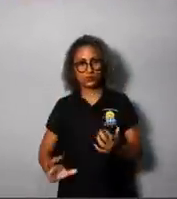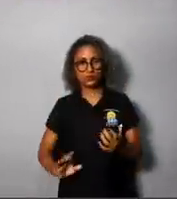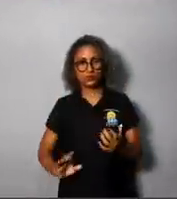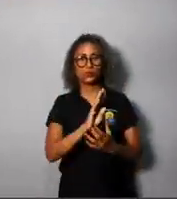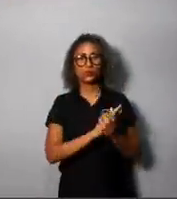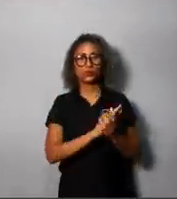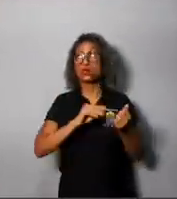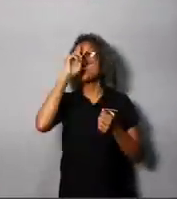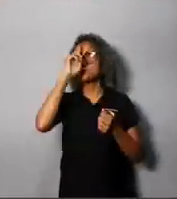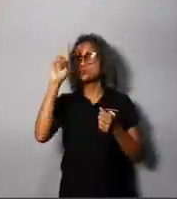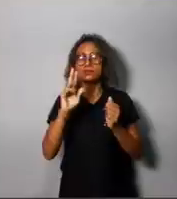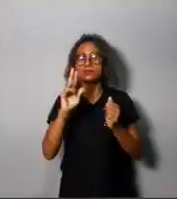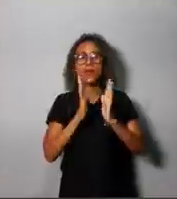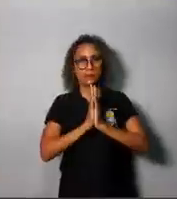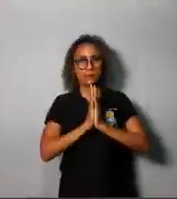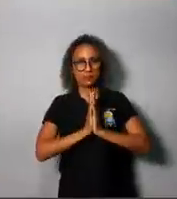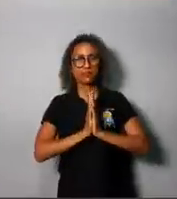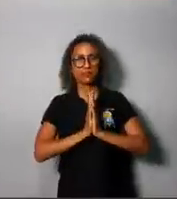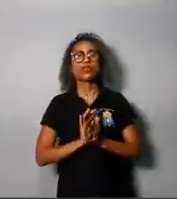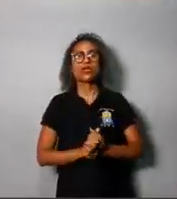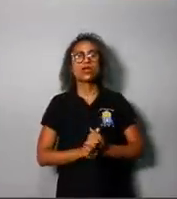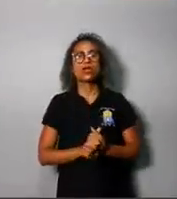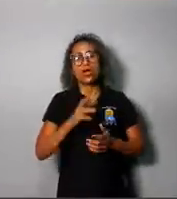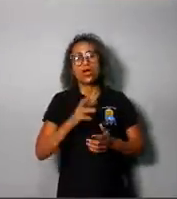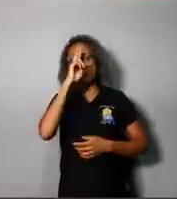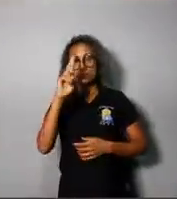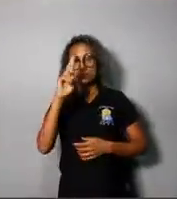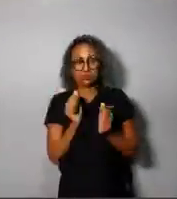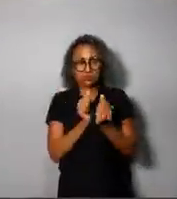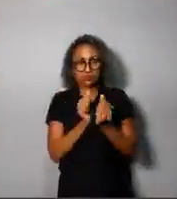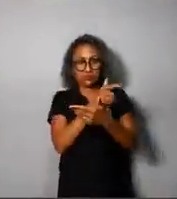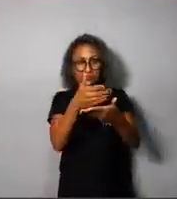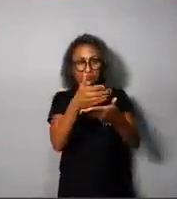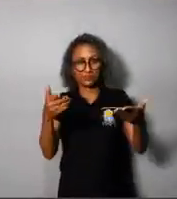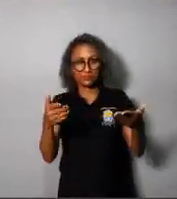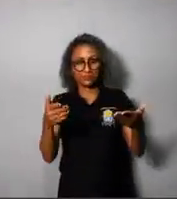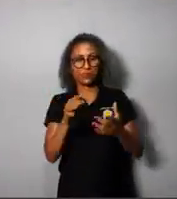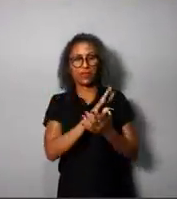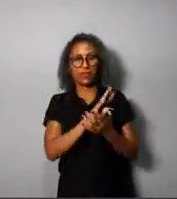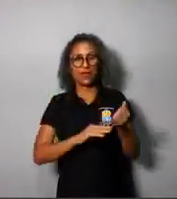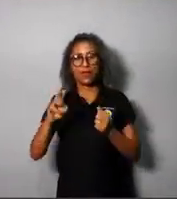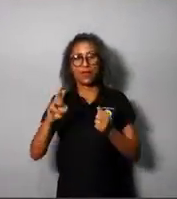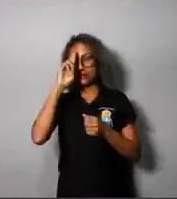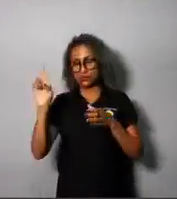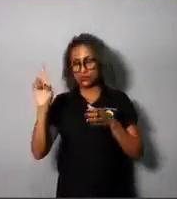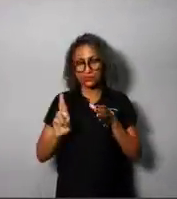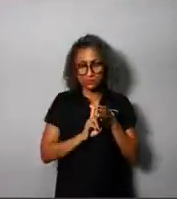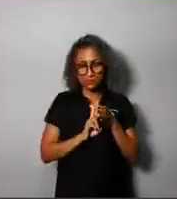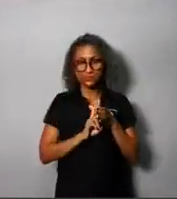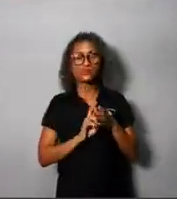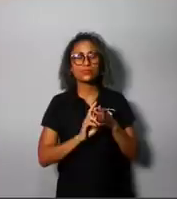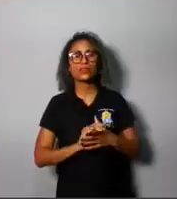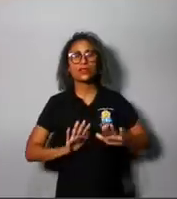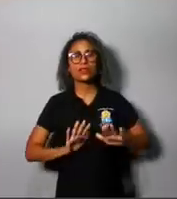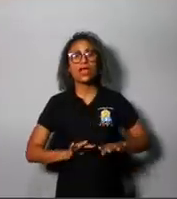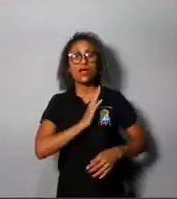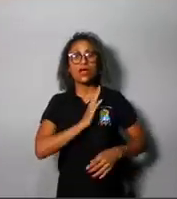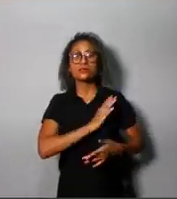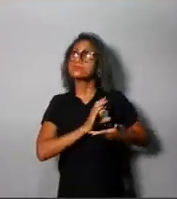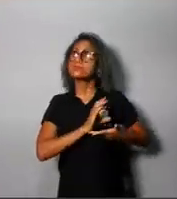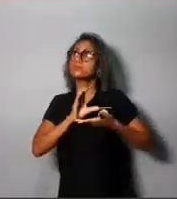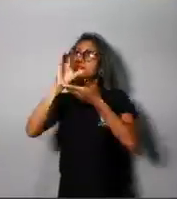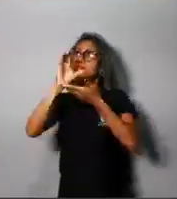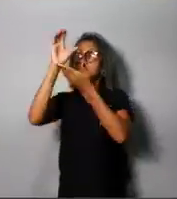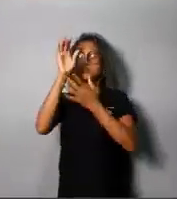esteja convosco. Está no meio de nós. Corações ao alto. Nosso coração está em